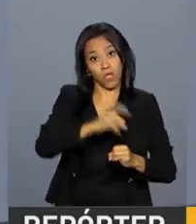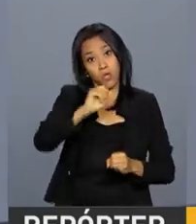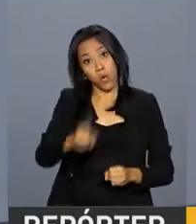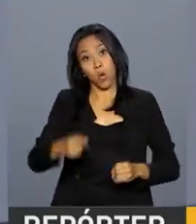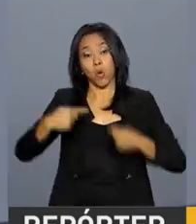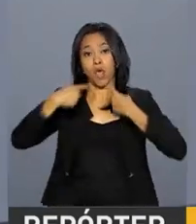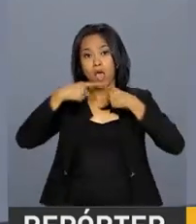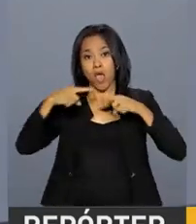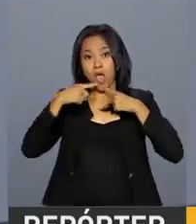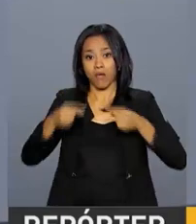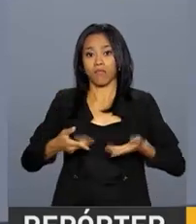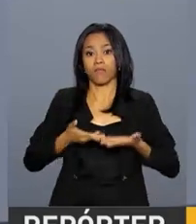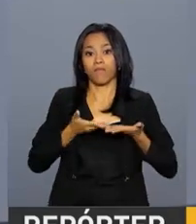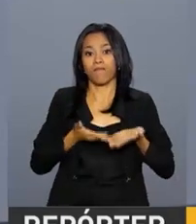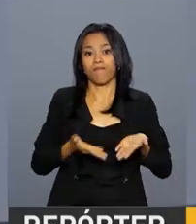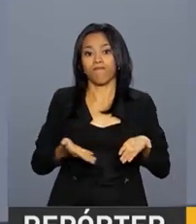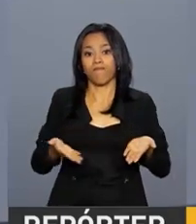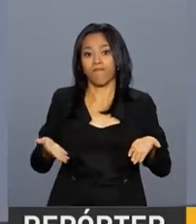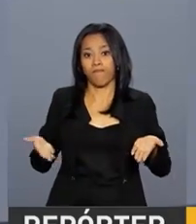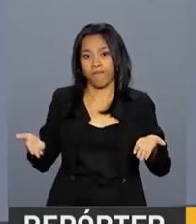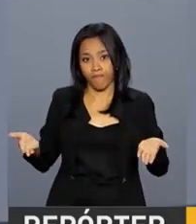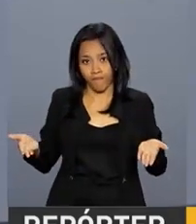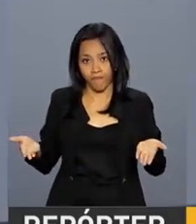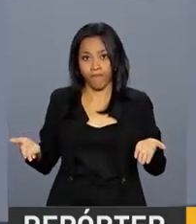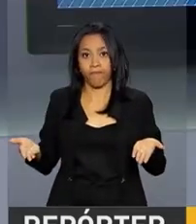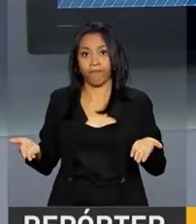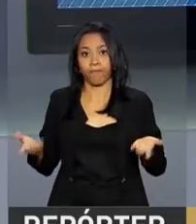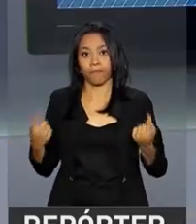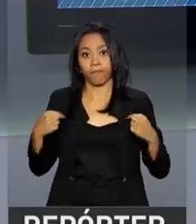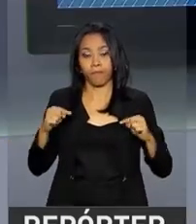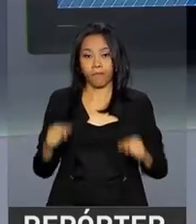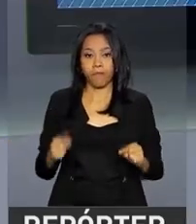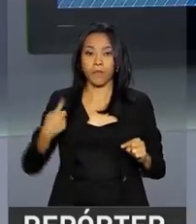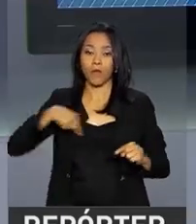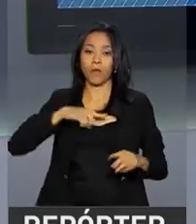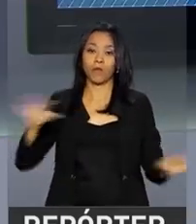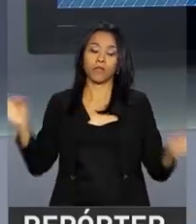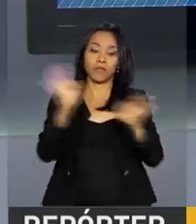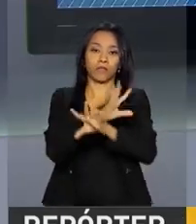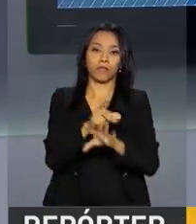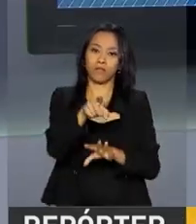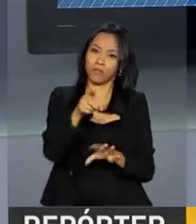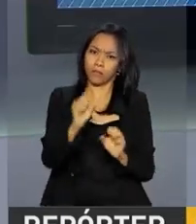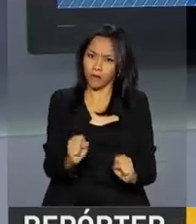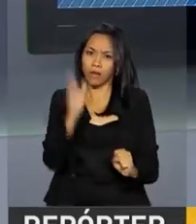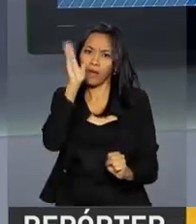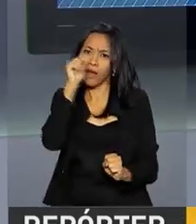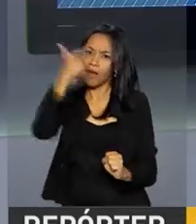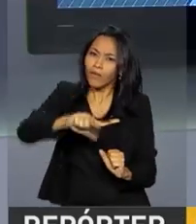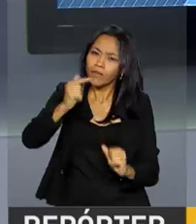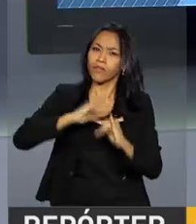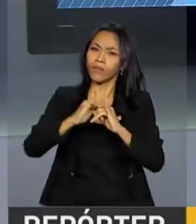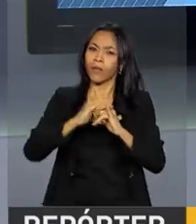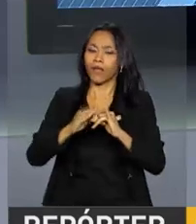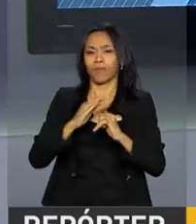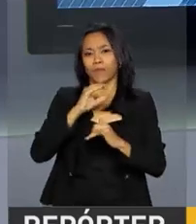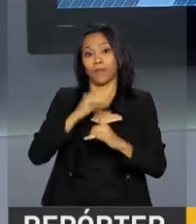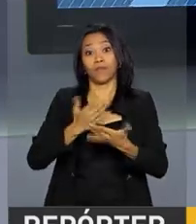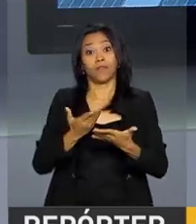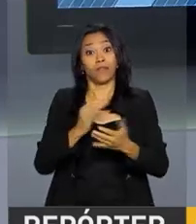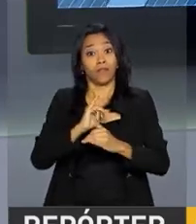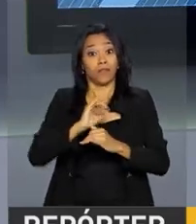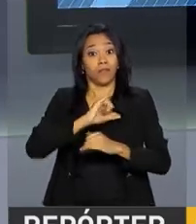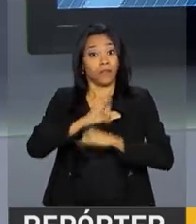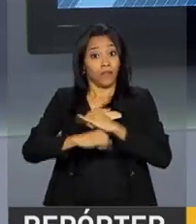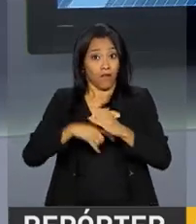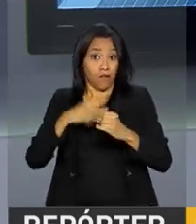queixa na página consumidor ponto gov.br nós ficamos por aqui você pode ver as reportagens no youtube